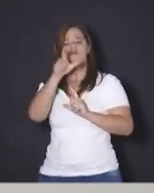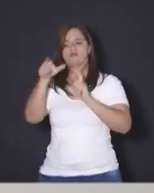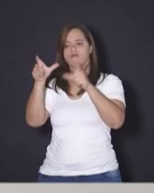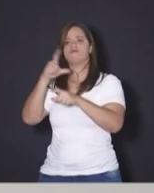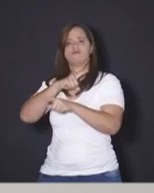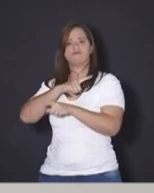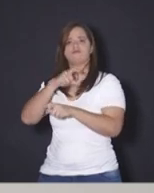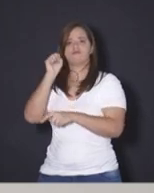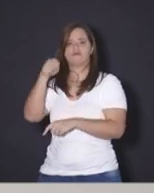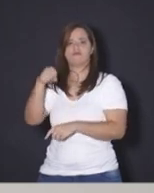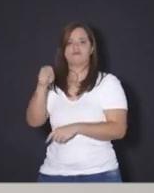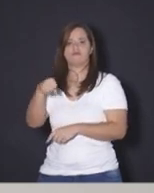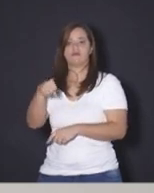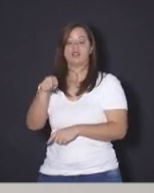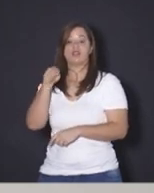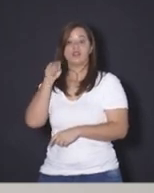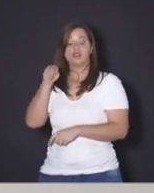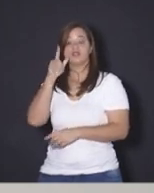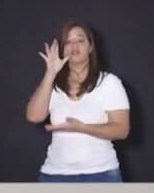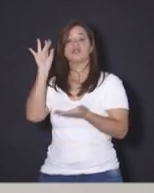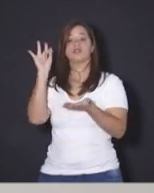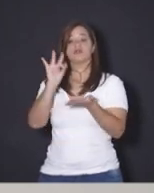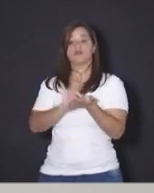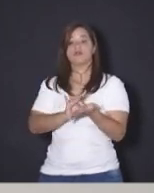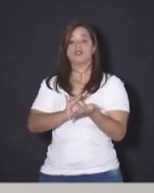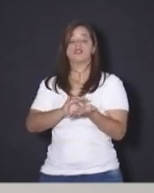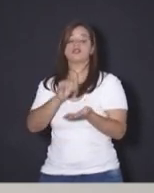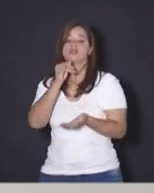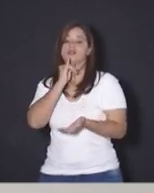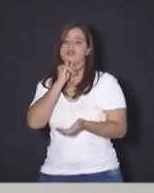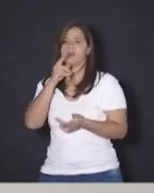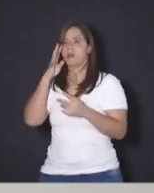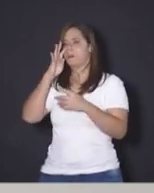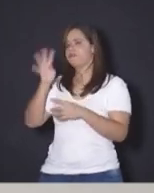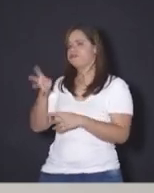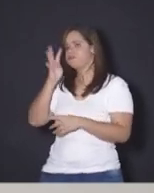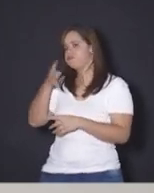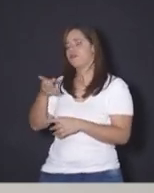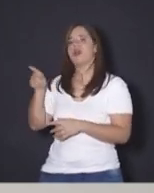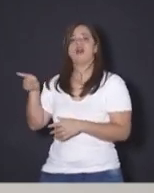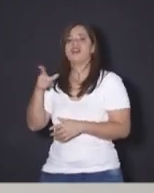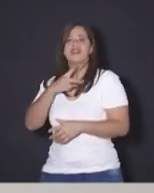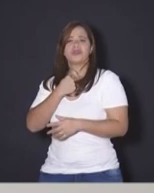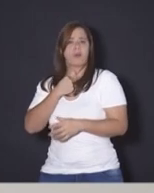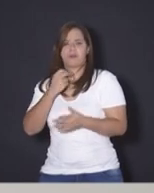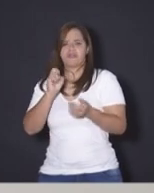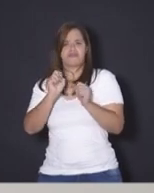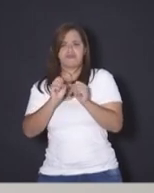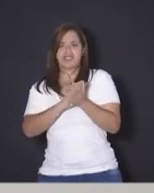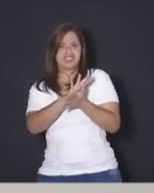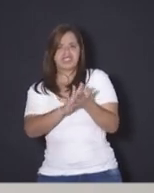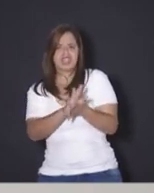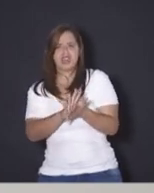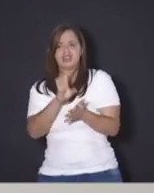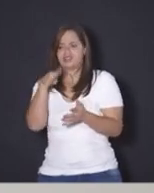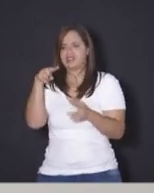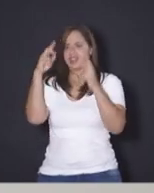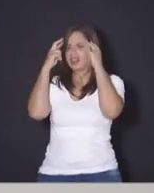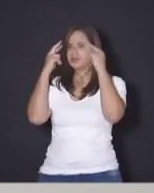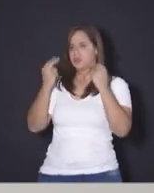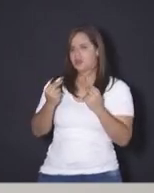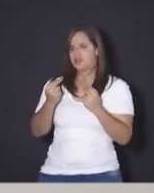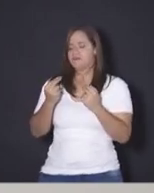é uma uma definição de zonas em que foi criticado quer dizer que nós não podemos fazer nada e natural